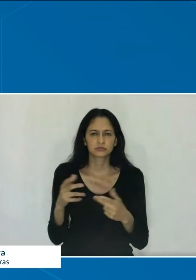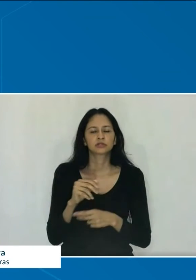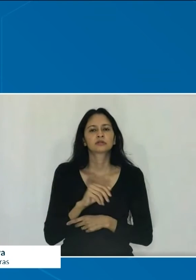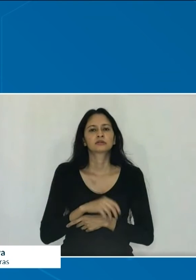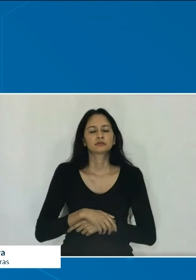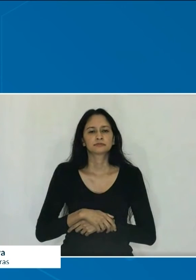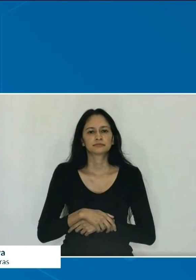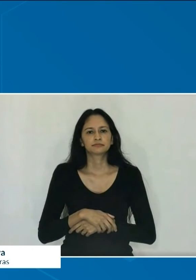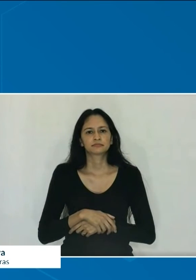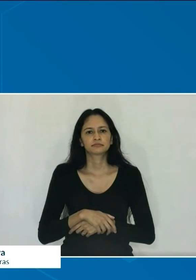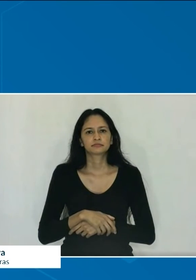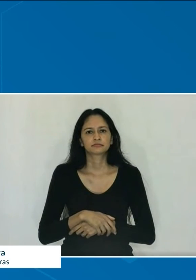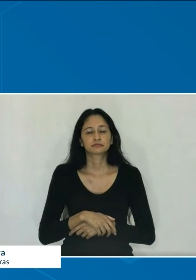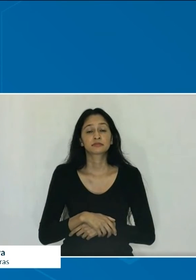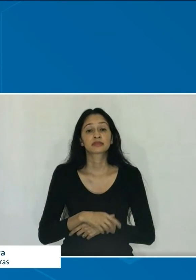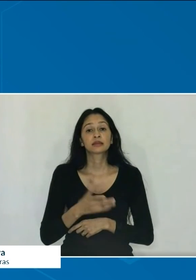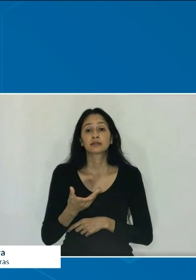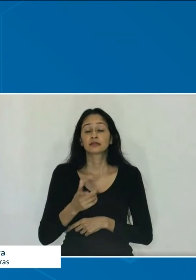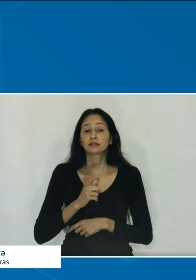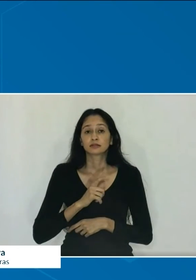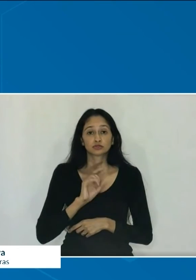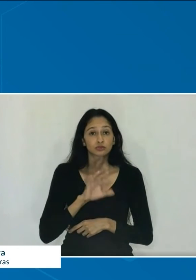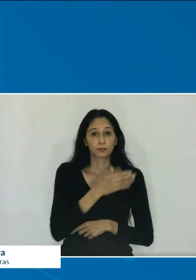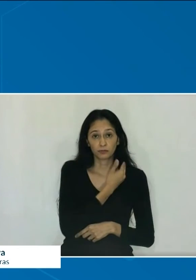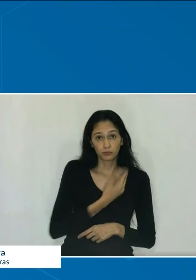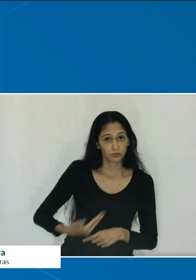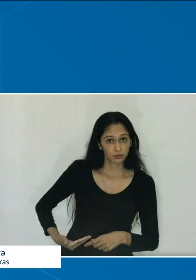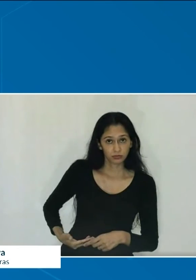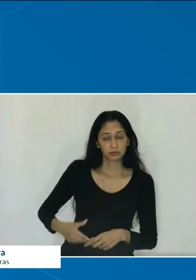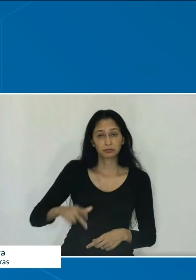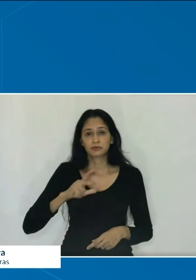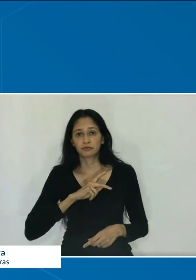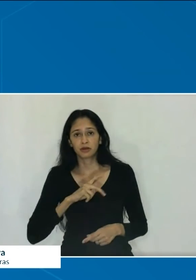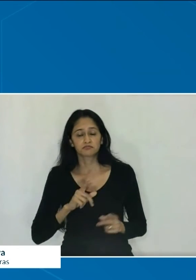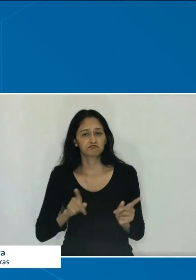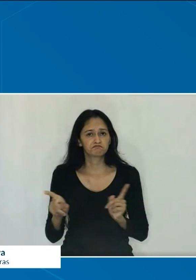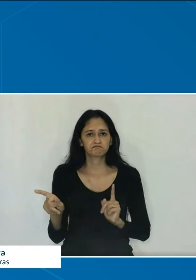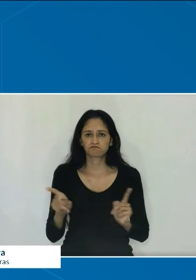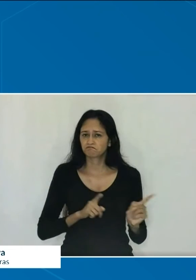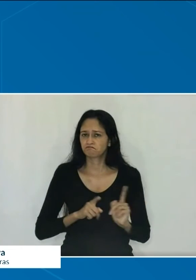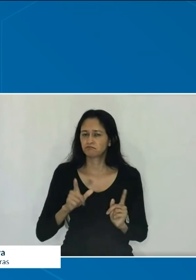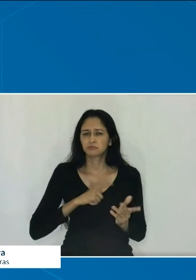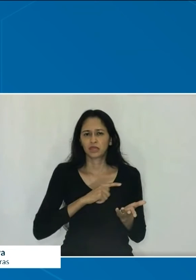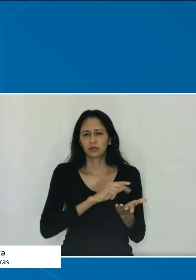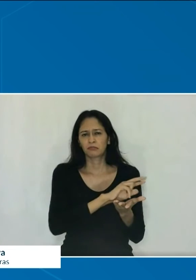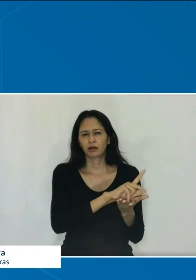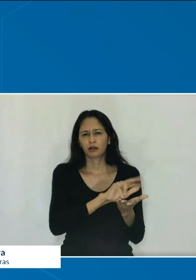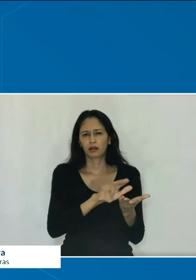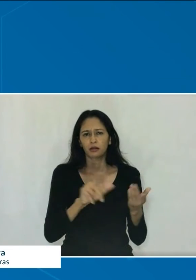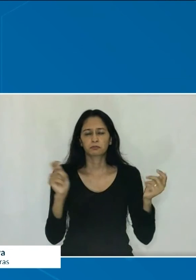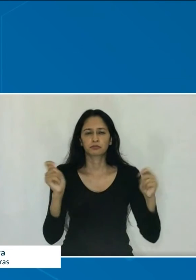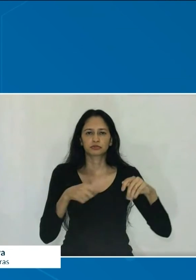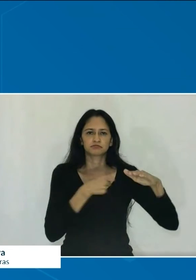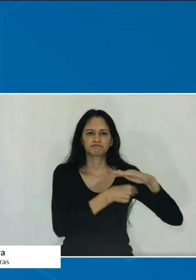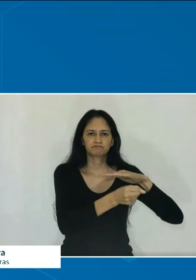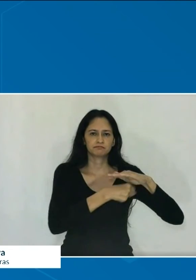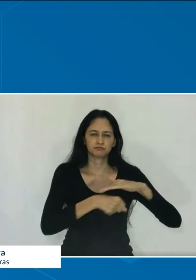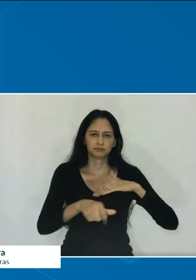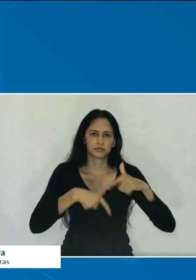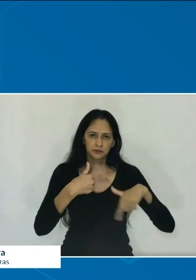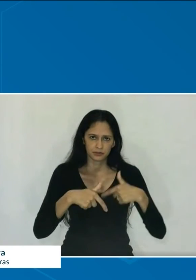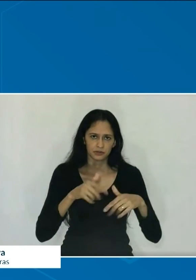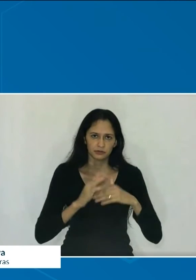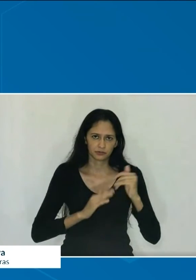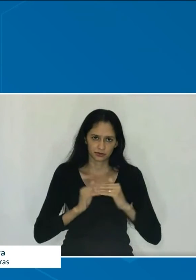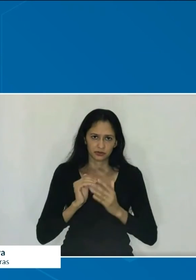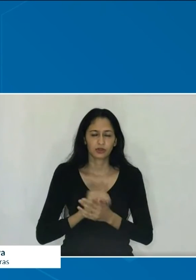Então, assim, tanto público como privado tem um rol enorme de atuação para esse profissional.